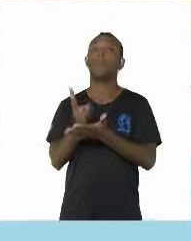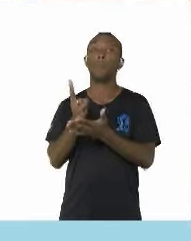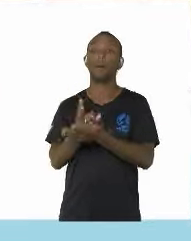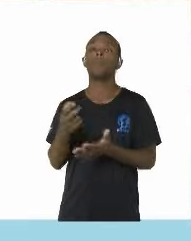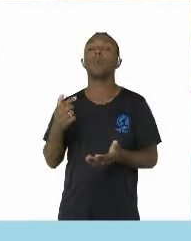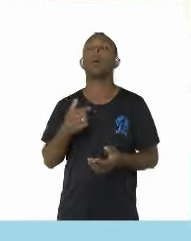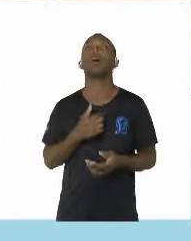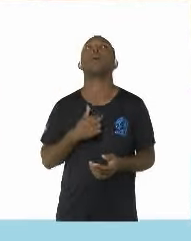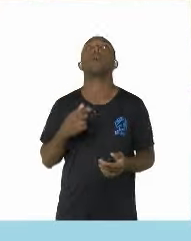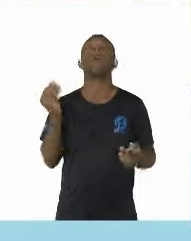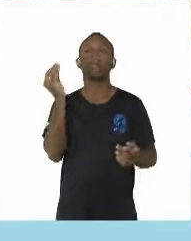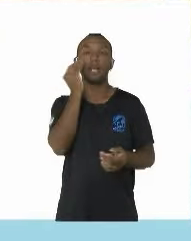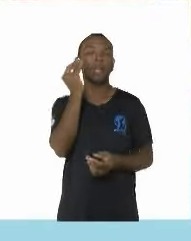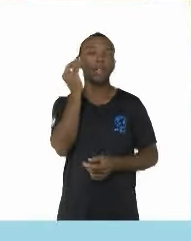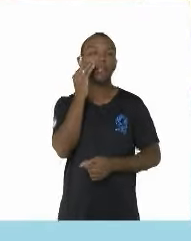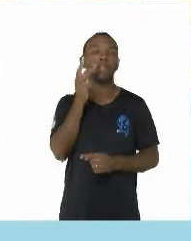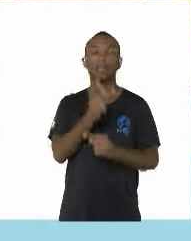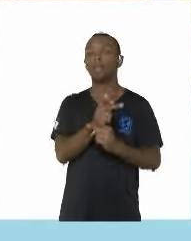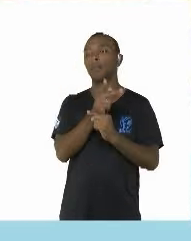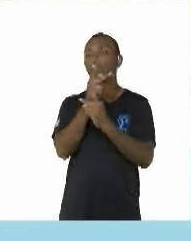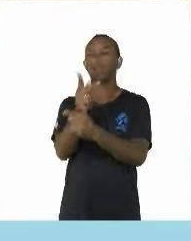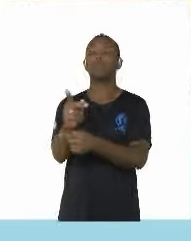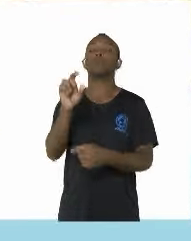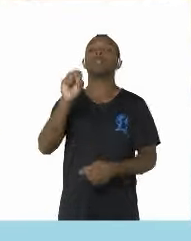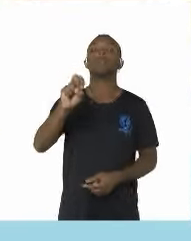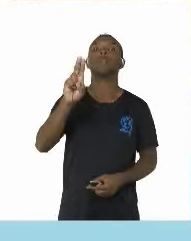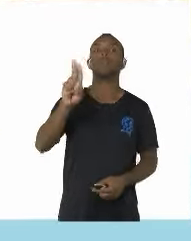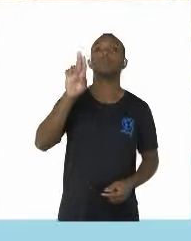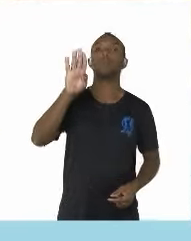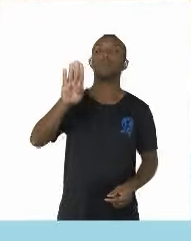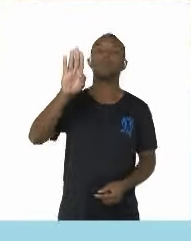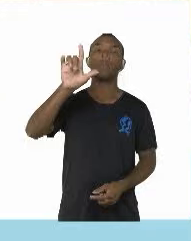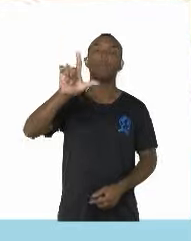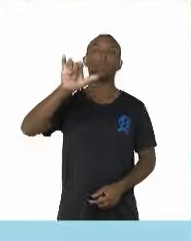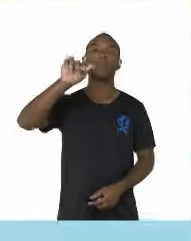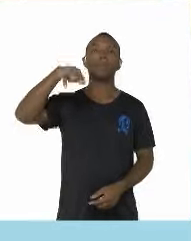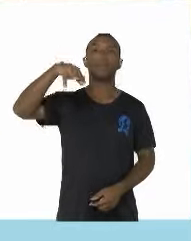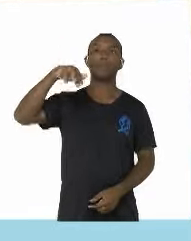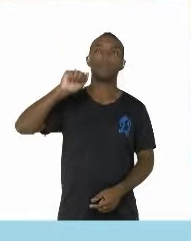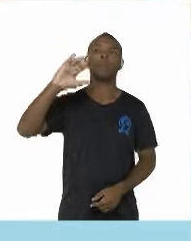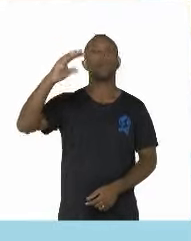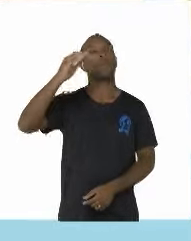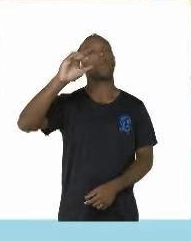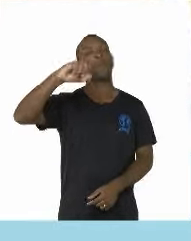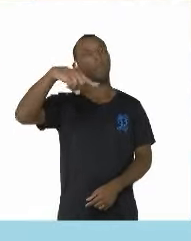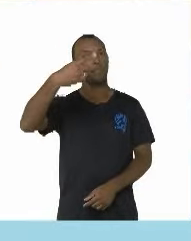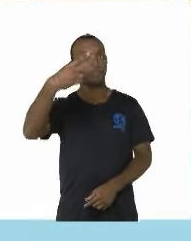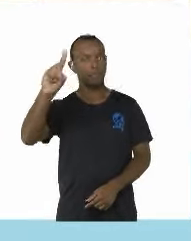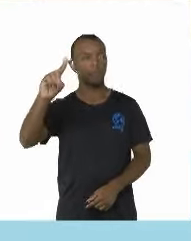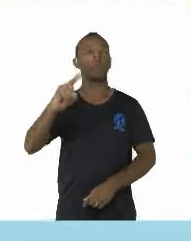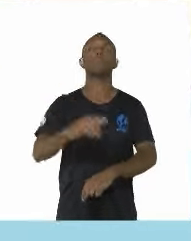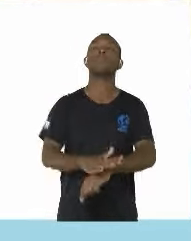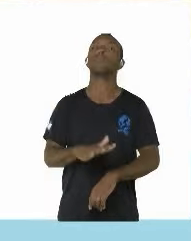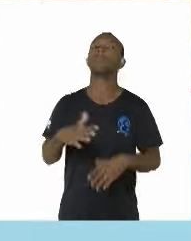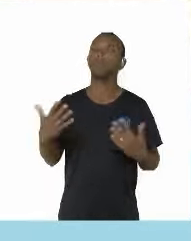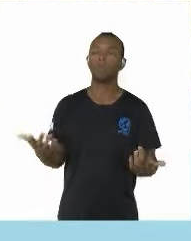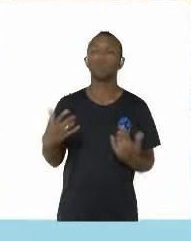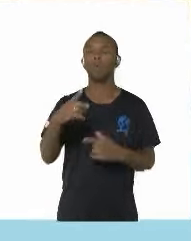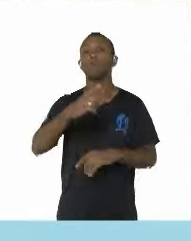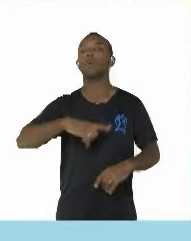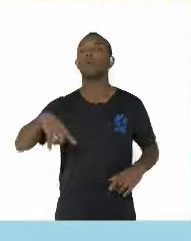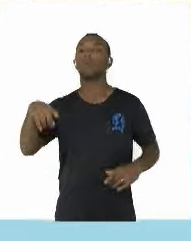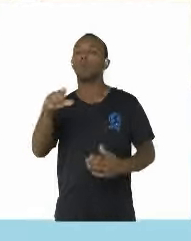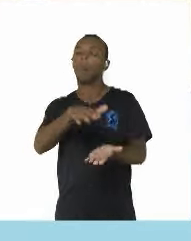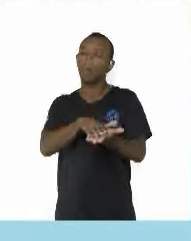que era a sublimação, né, que é uma forma de estampar. Como se fosse uma impressão mesmo, a gente estampa ali